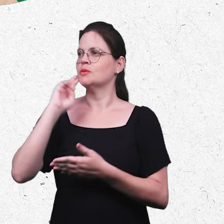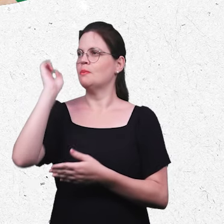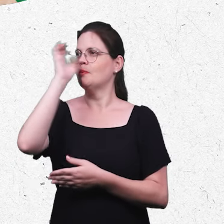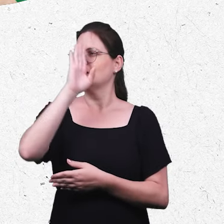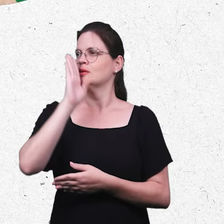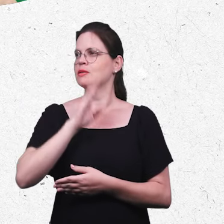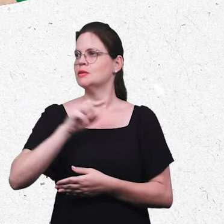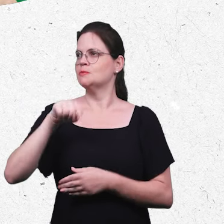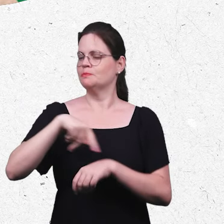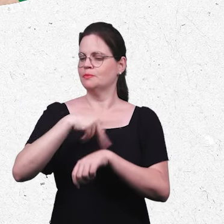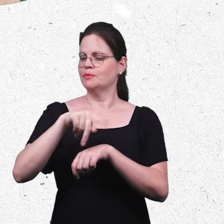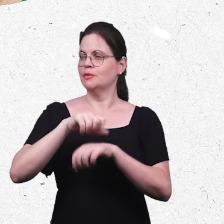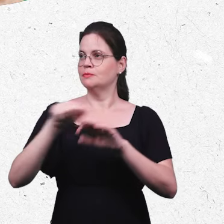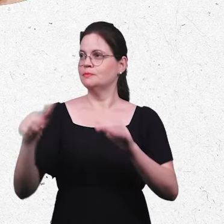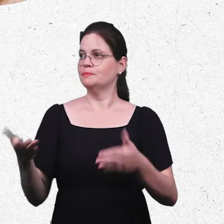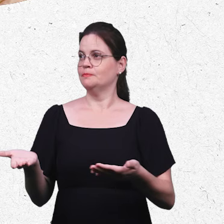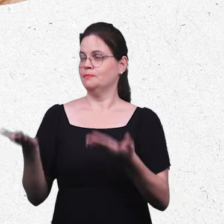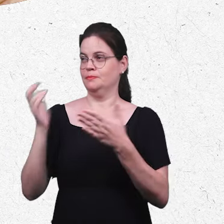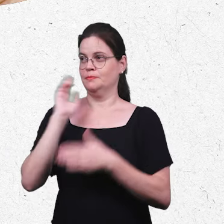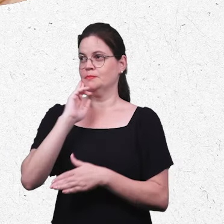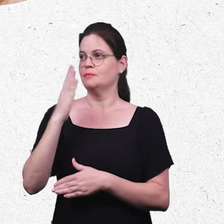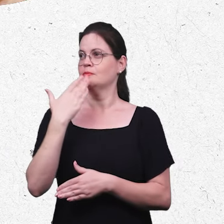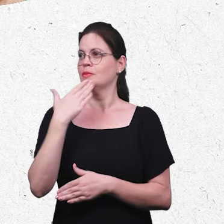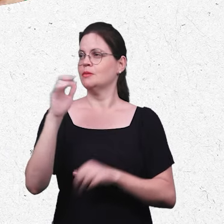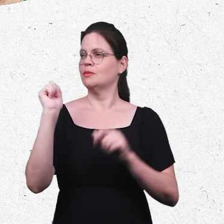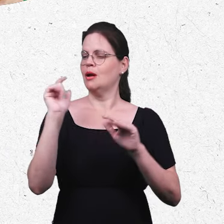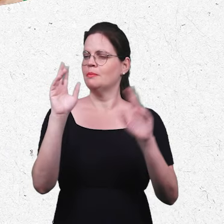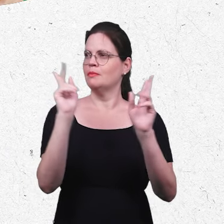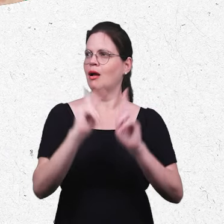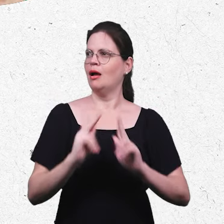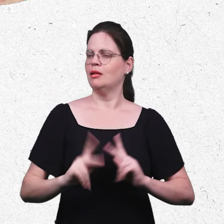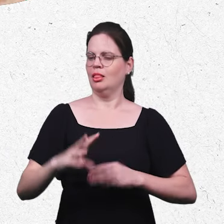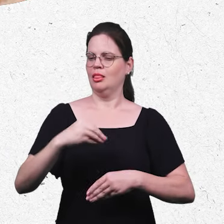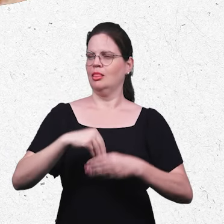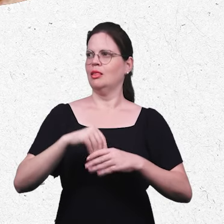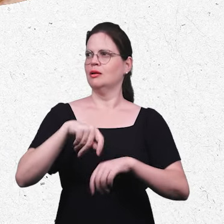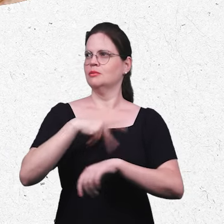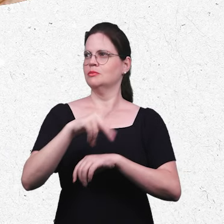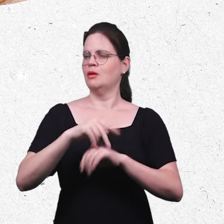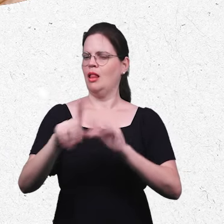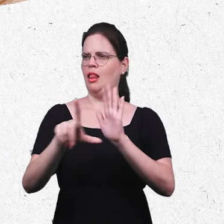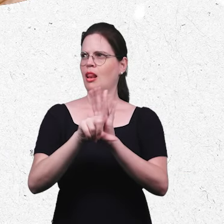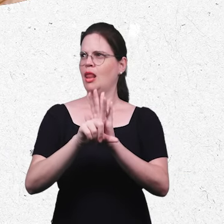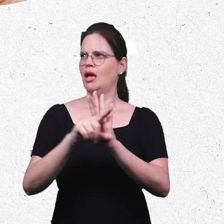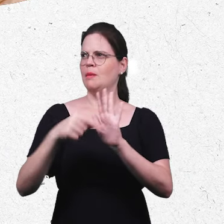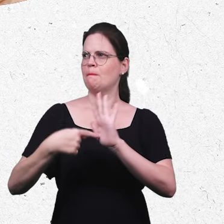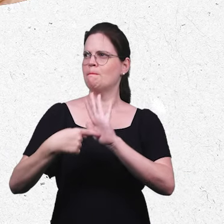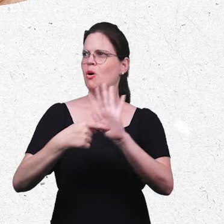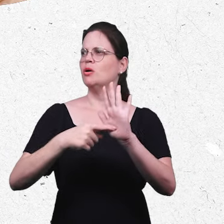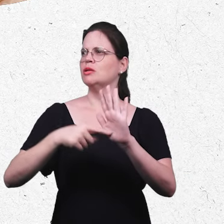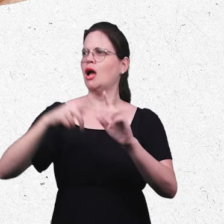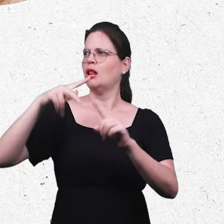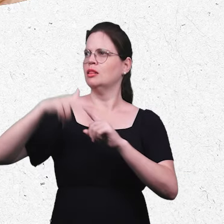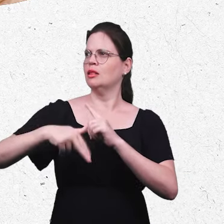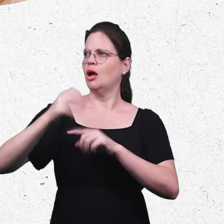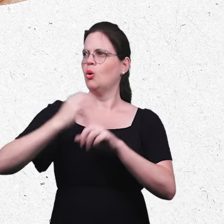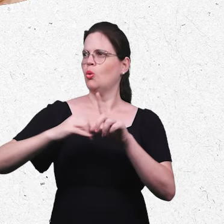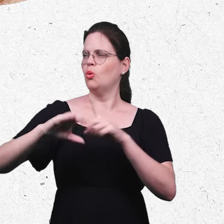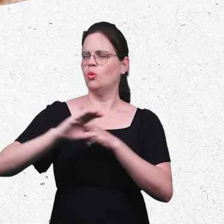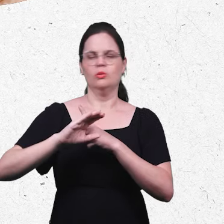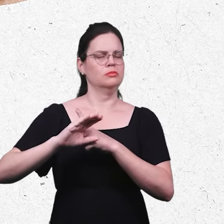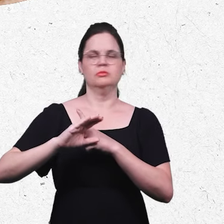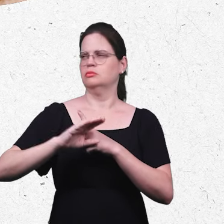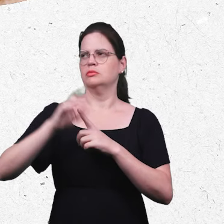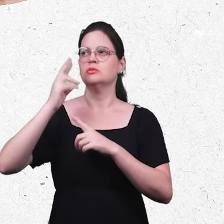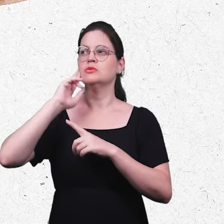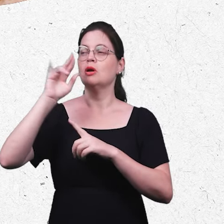nossa pátria. Ó Deus, pedimos, ó Deus, que haja paz, que nenhuma lei, ó Deus, venha interferir, ó Deus, no projeto do